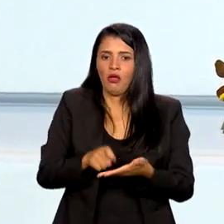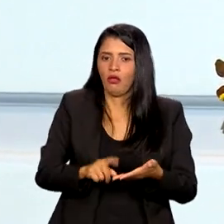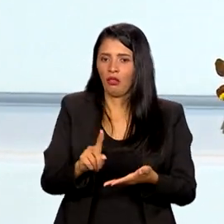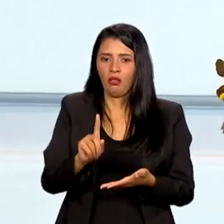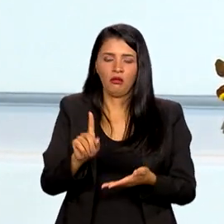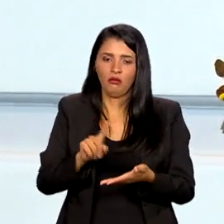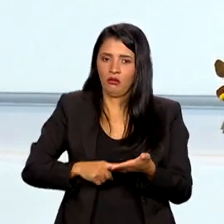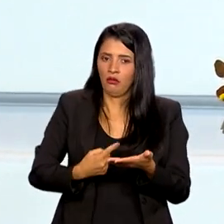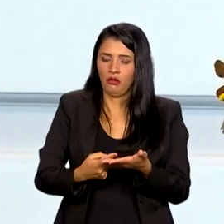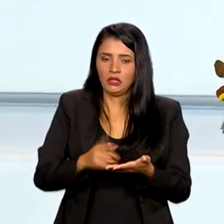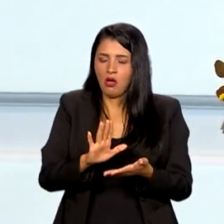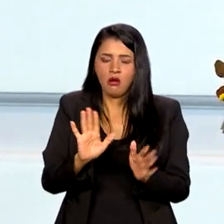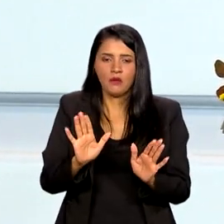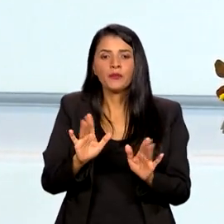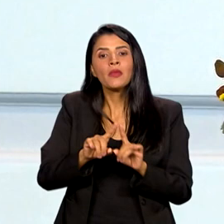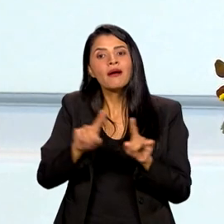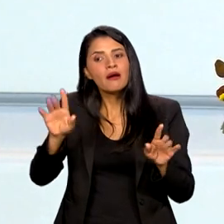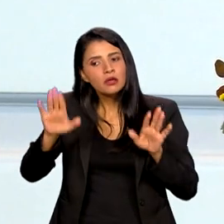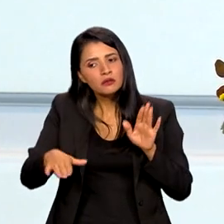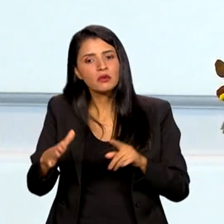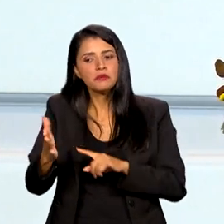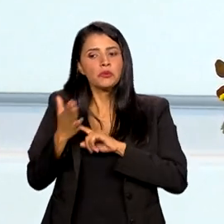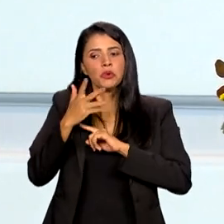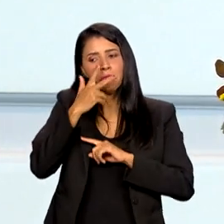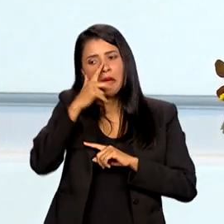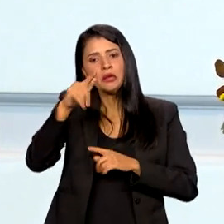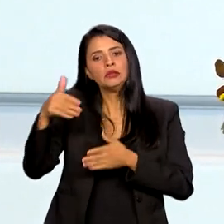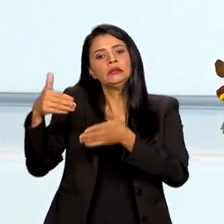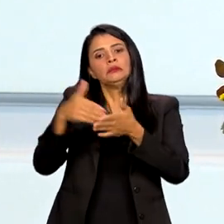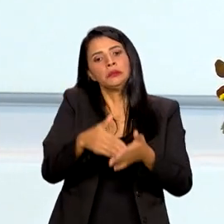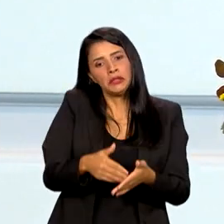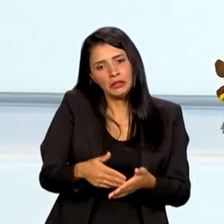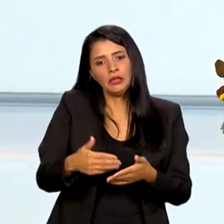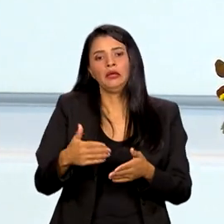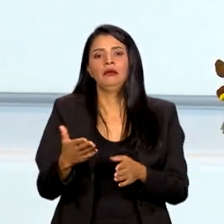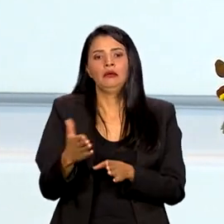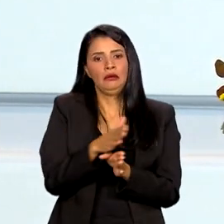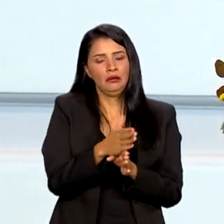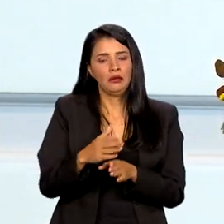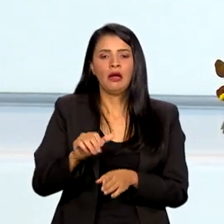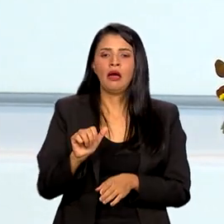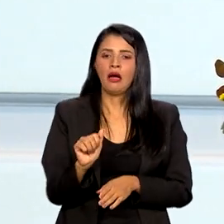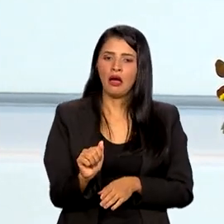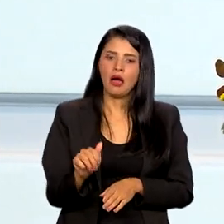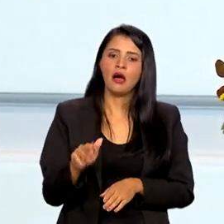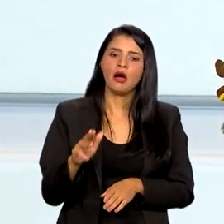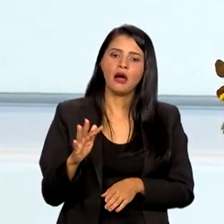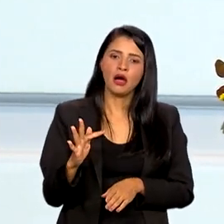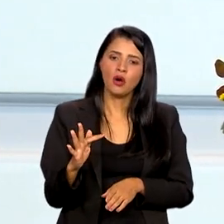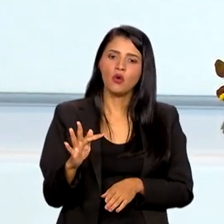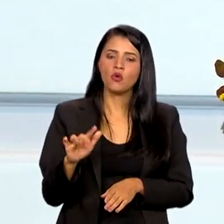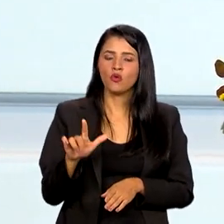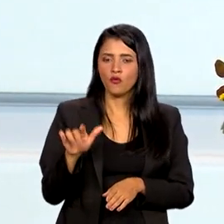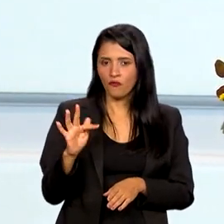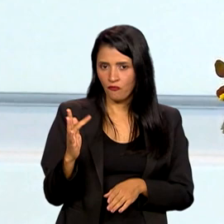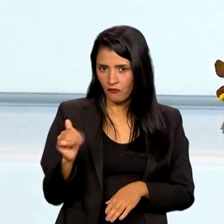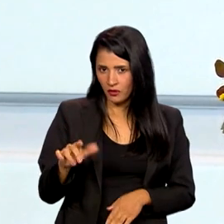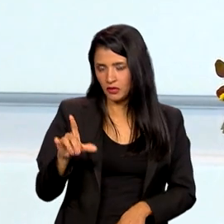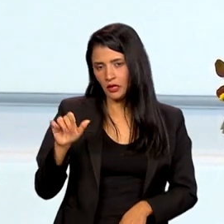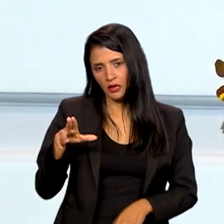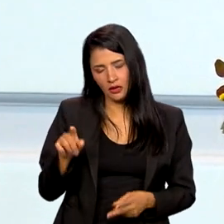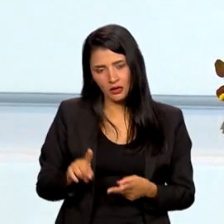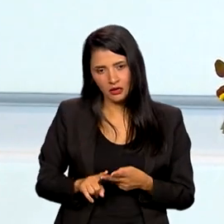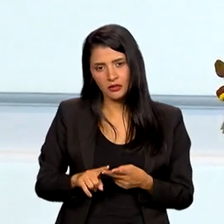vezes eles são trazidos como barreiras, né? Muito mais alfandegárias, muito mais aduaneiras do que propriamente protetivas do meio